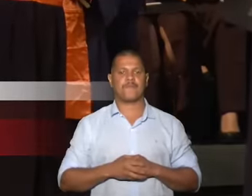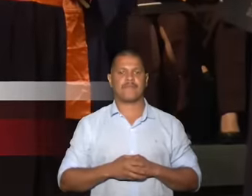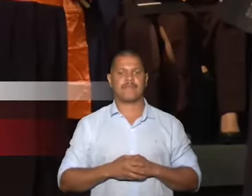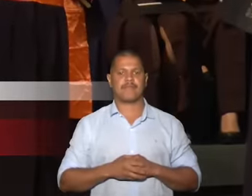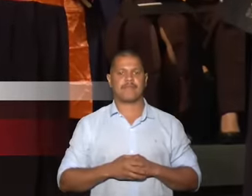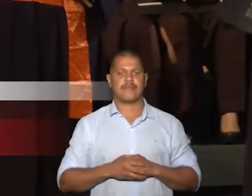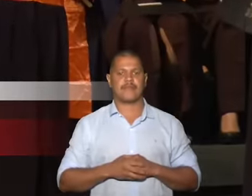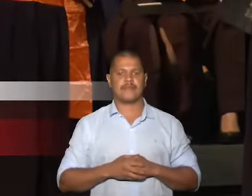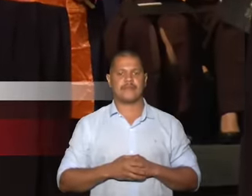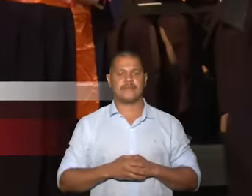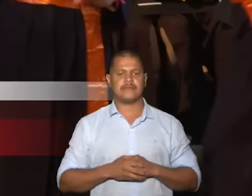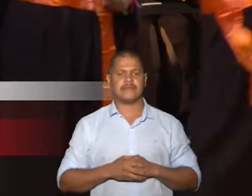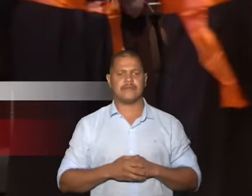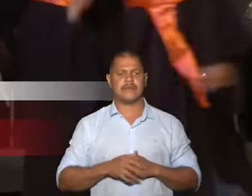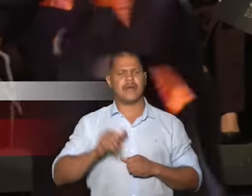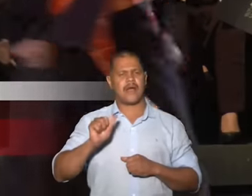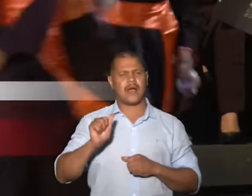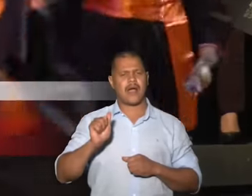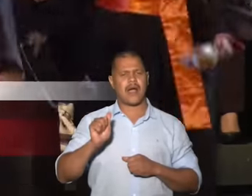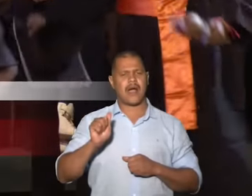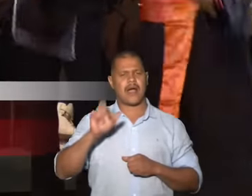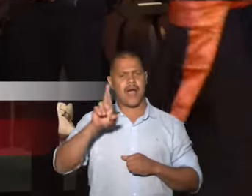Nairane Silva de Sá.